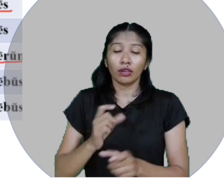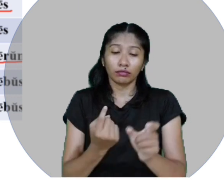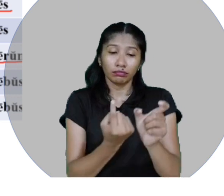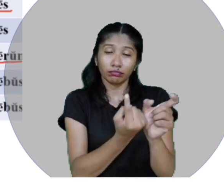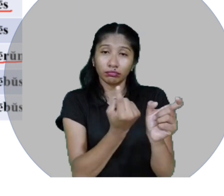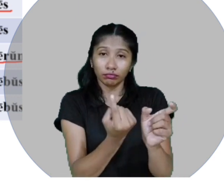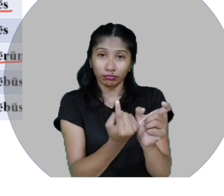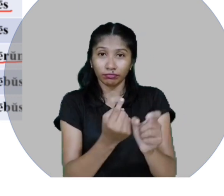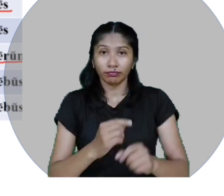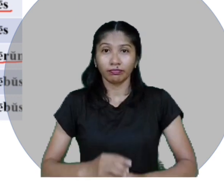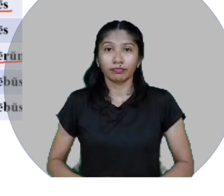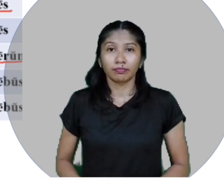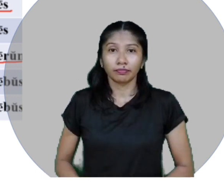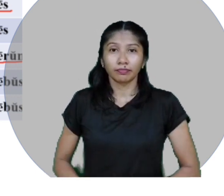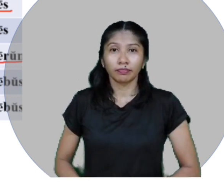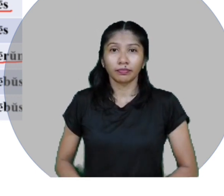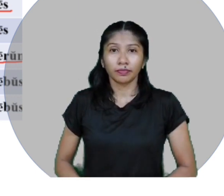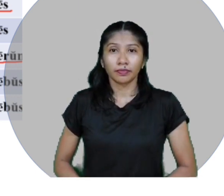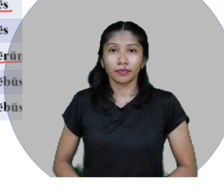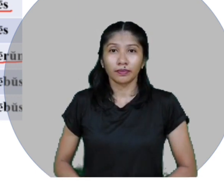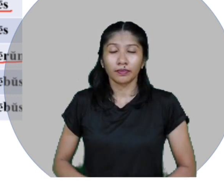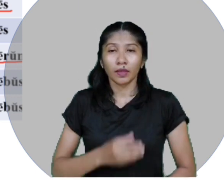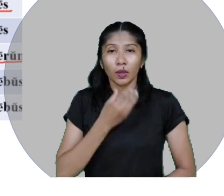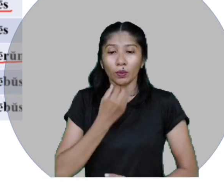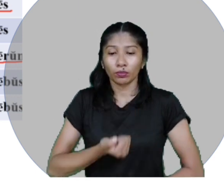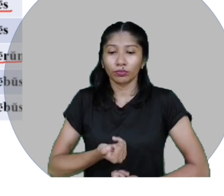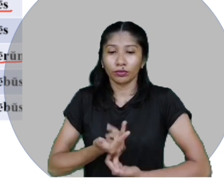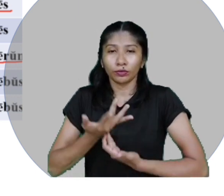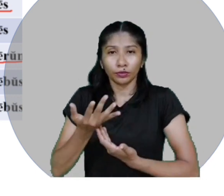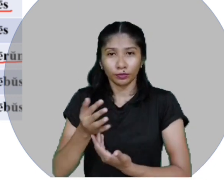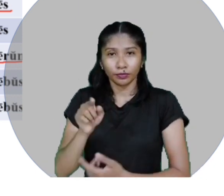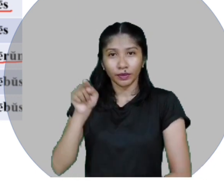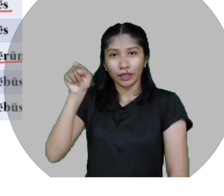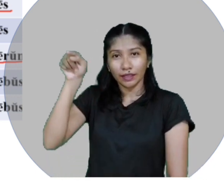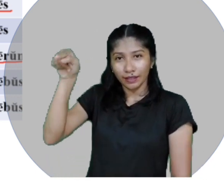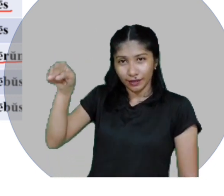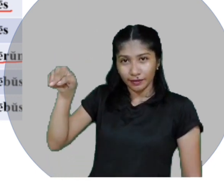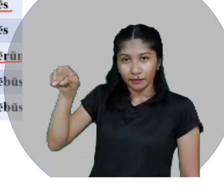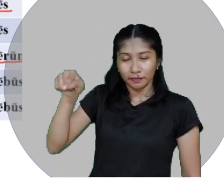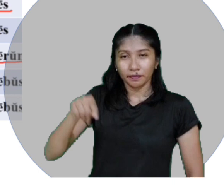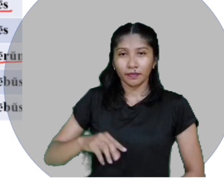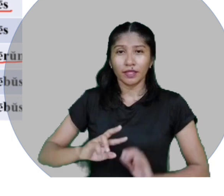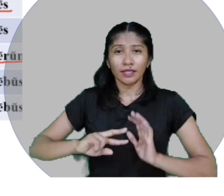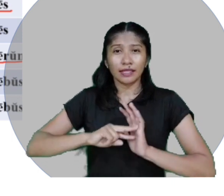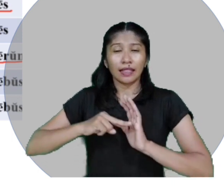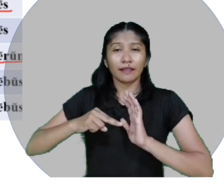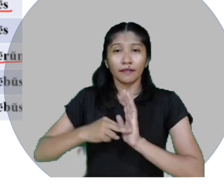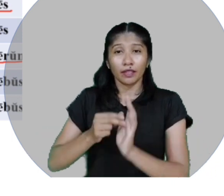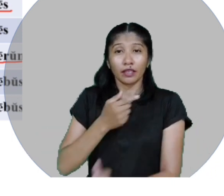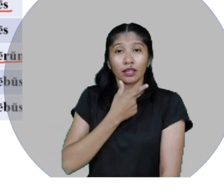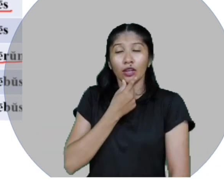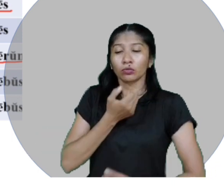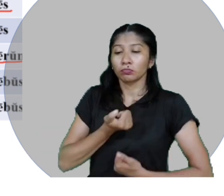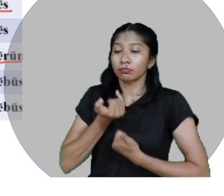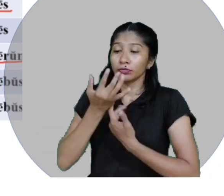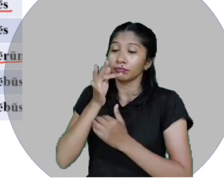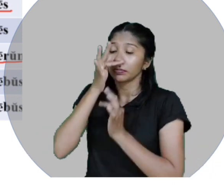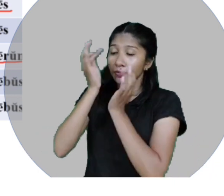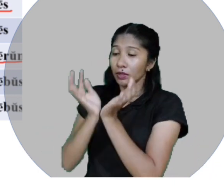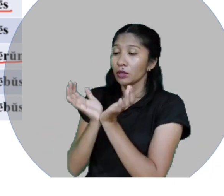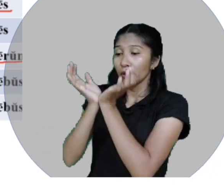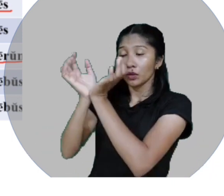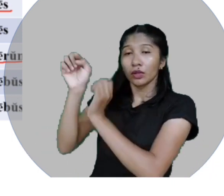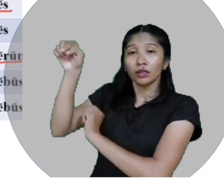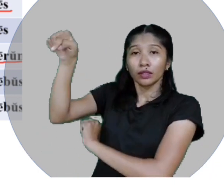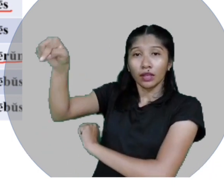Poeta rosam rei dat. O poeta dá a rosa ao Estado.